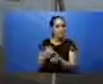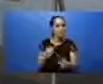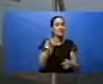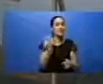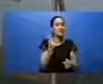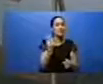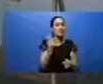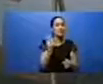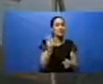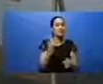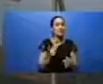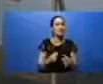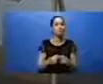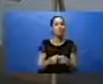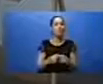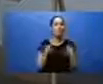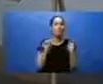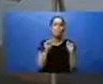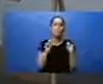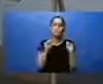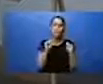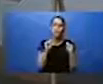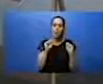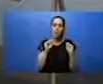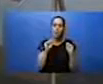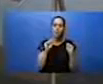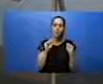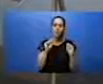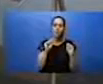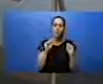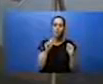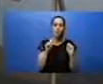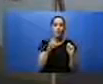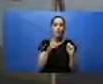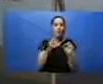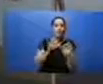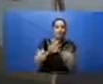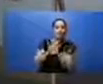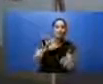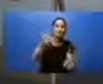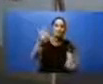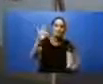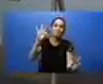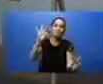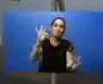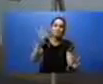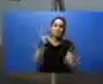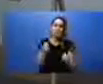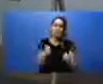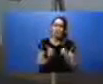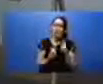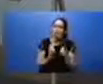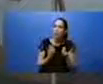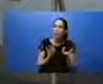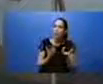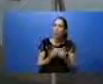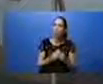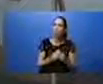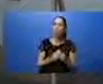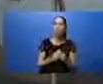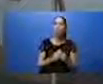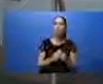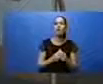Segundo, ela pode ser entendida como uma medição. Como assim? Quanto